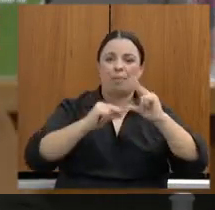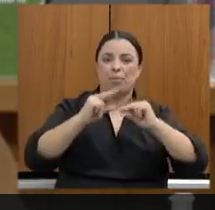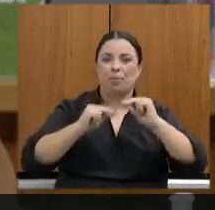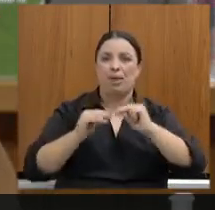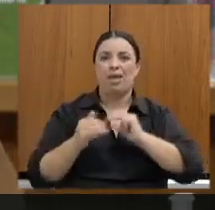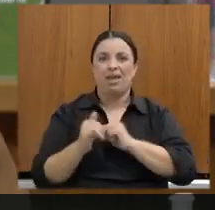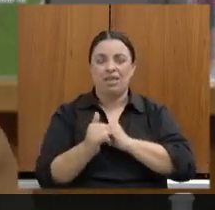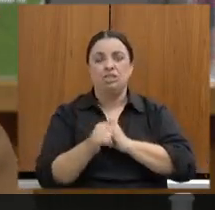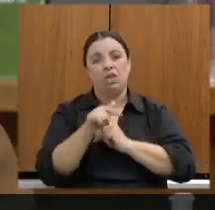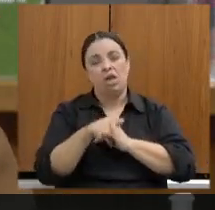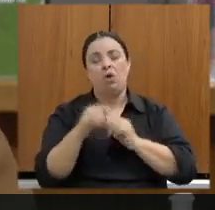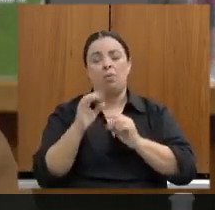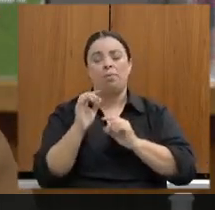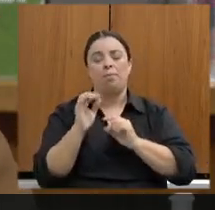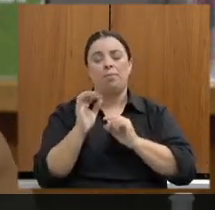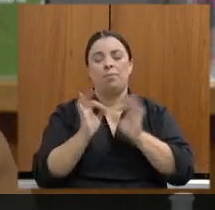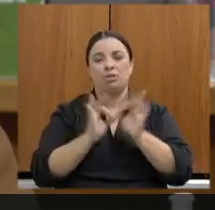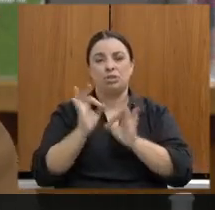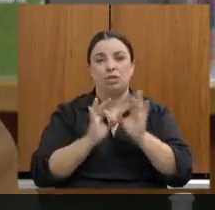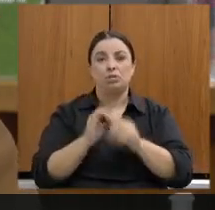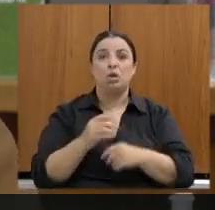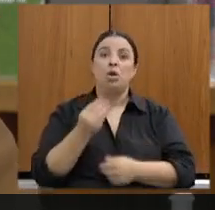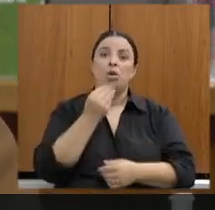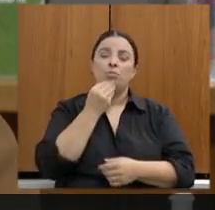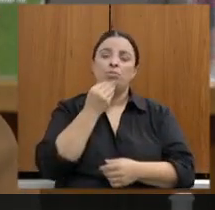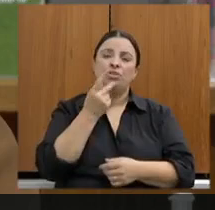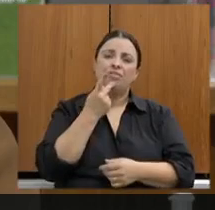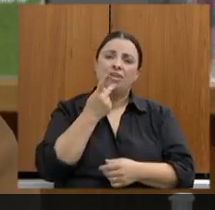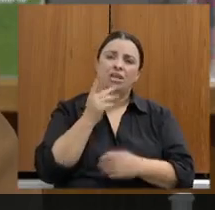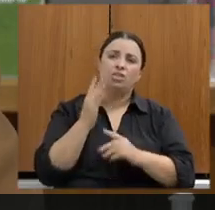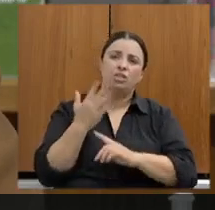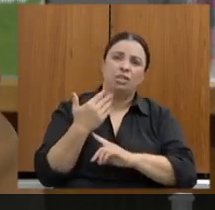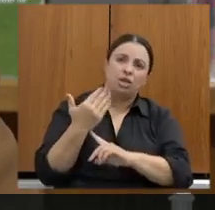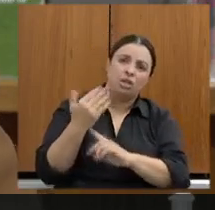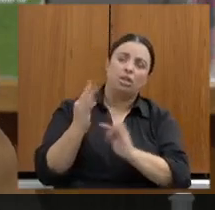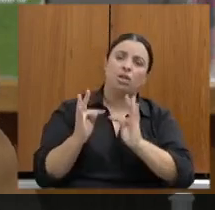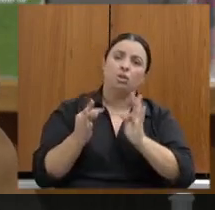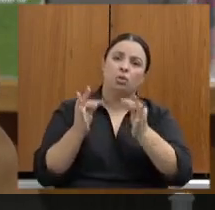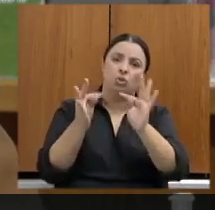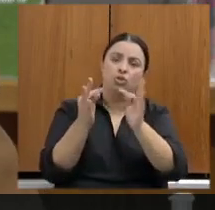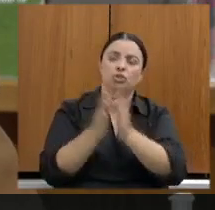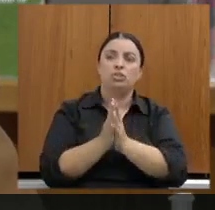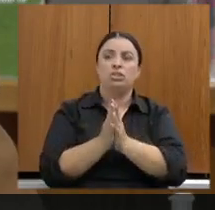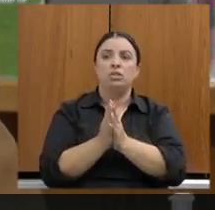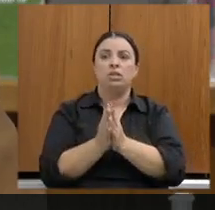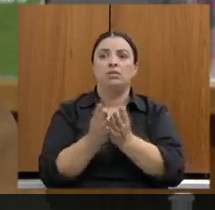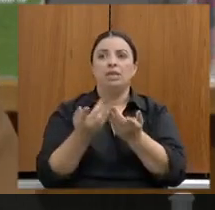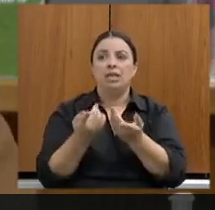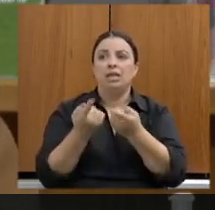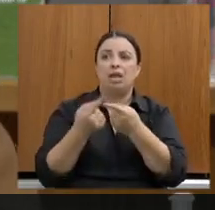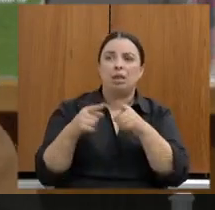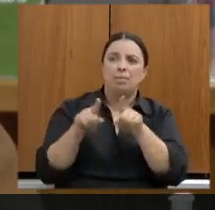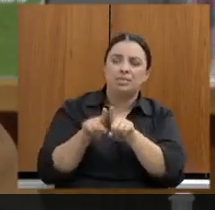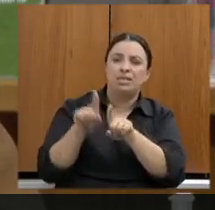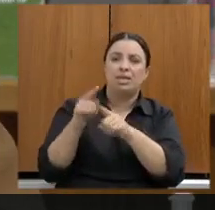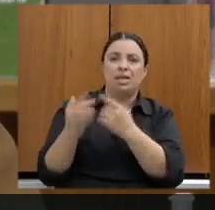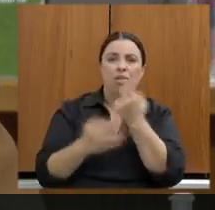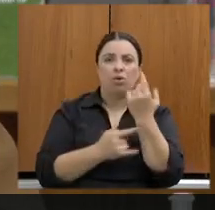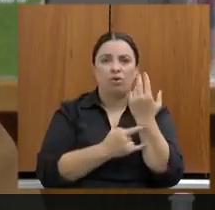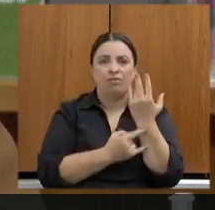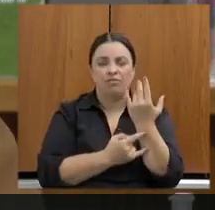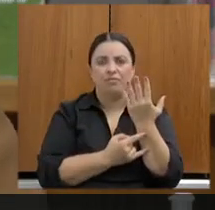a gente poderia falar de tecnologia né de como empreendedor buscando parceria né que a Universidade Federal com